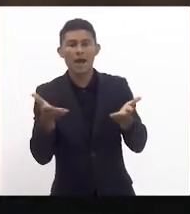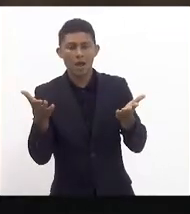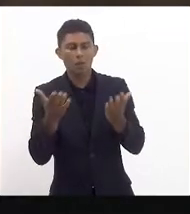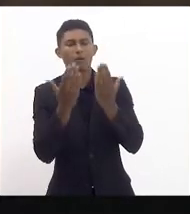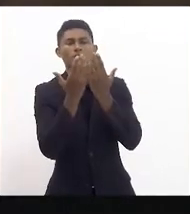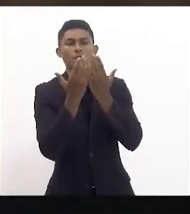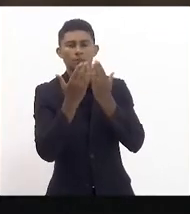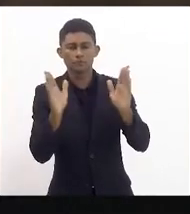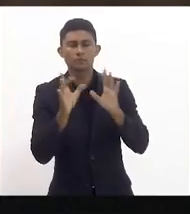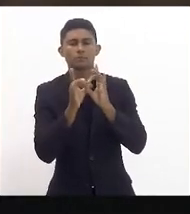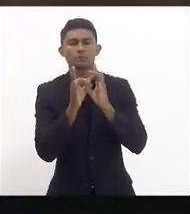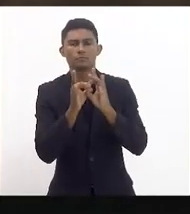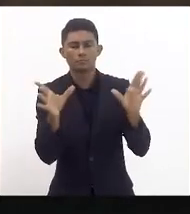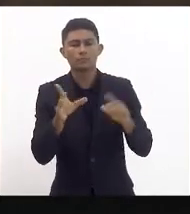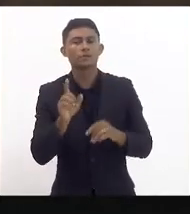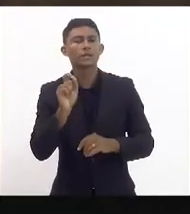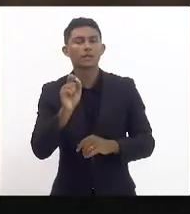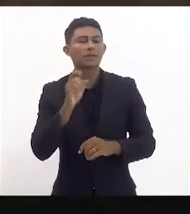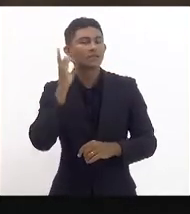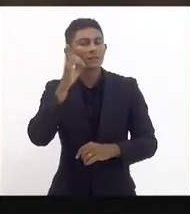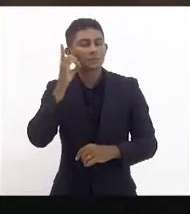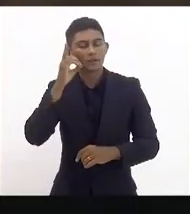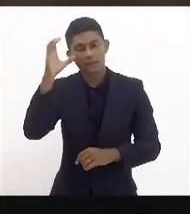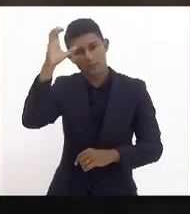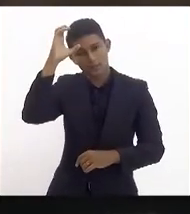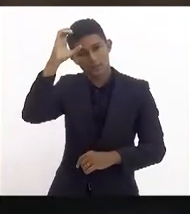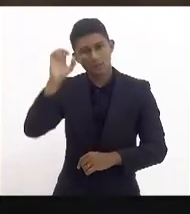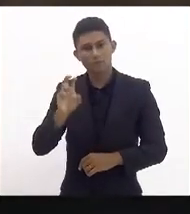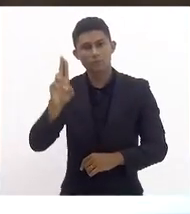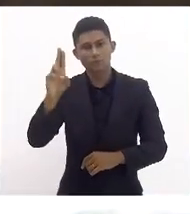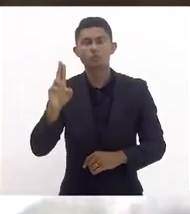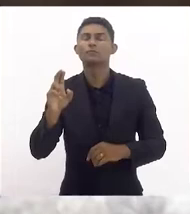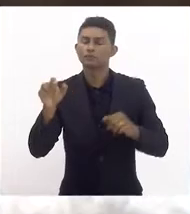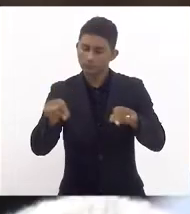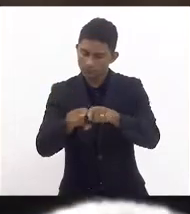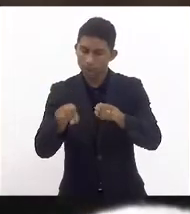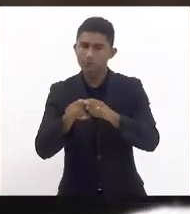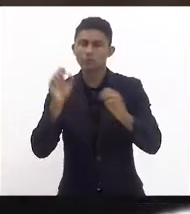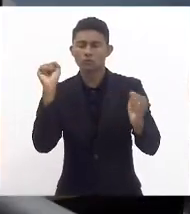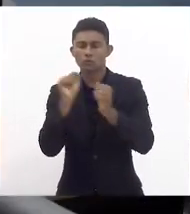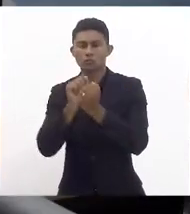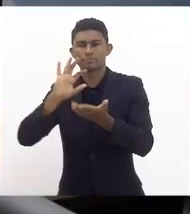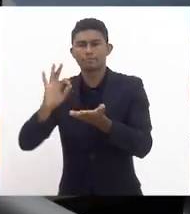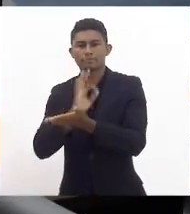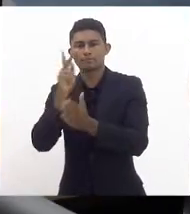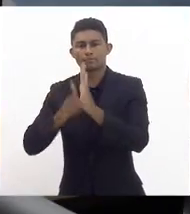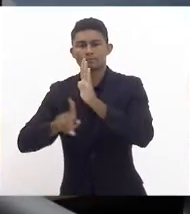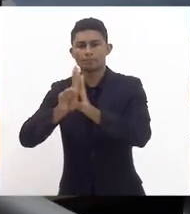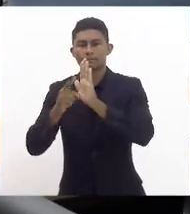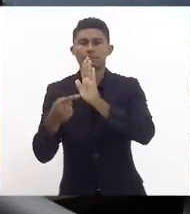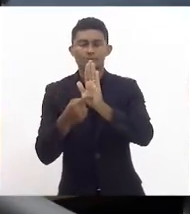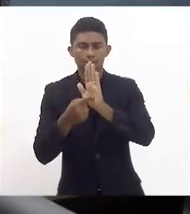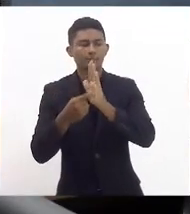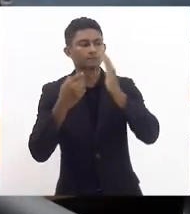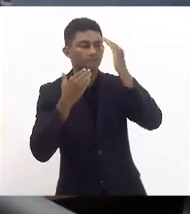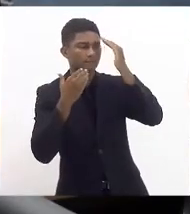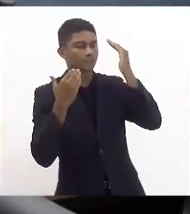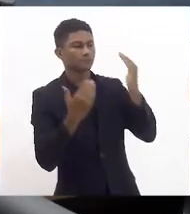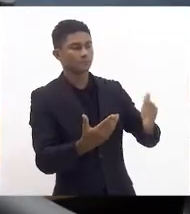a coautoria para a deputada Tia Ju. Tá? Obrigado.